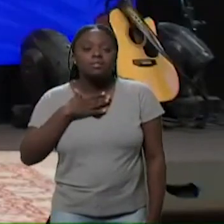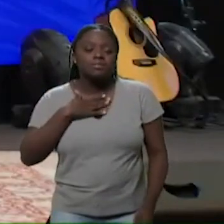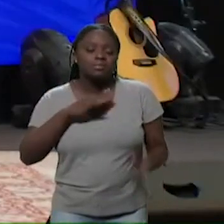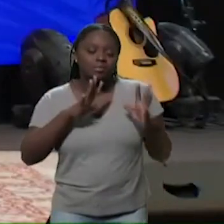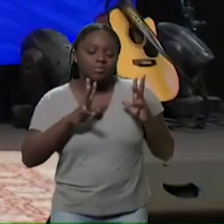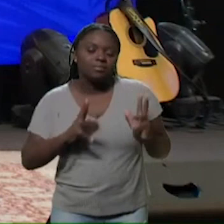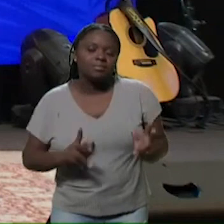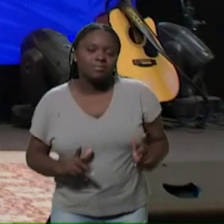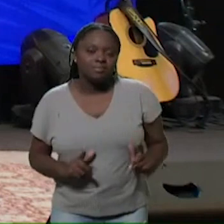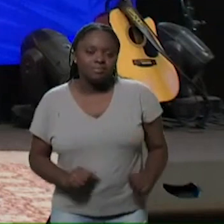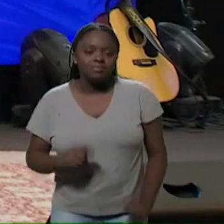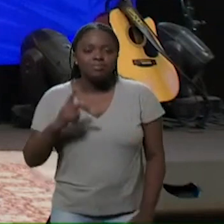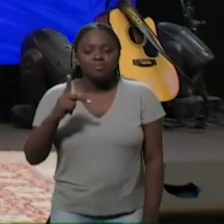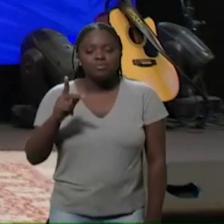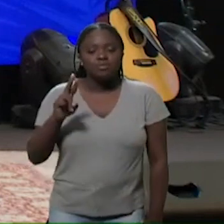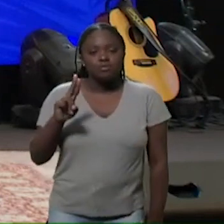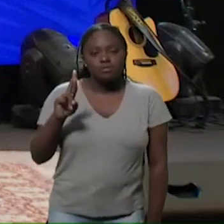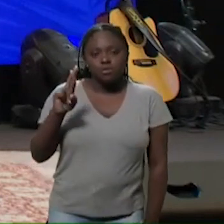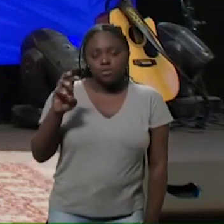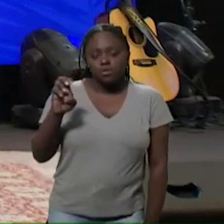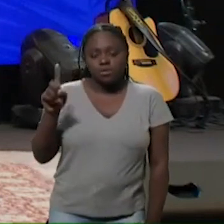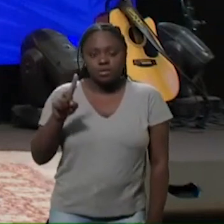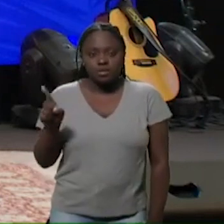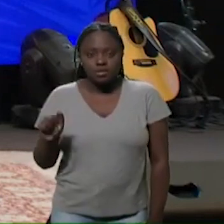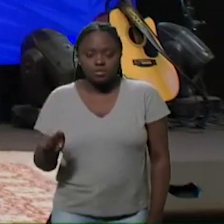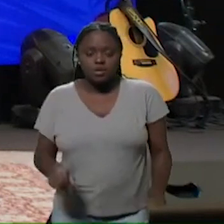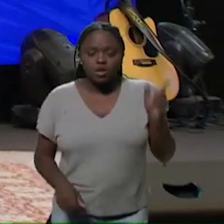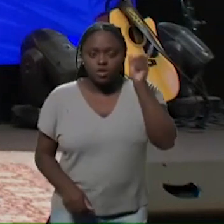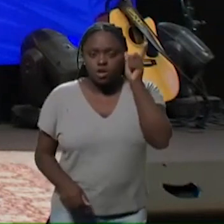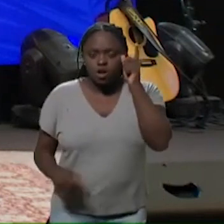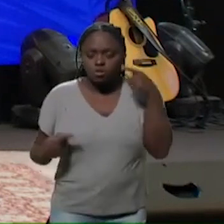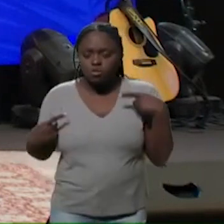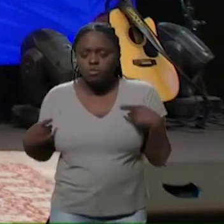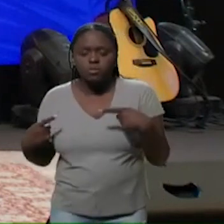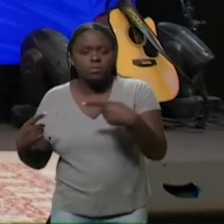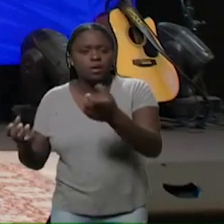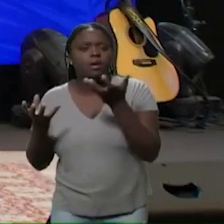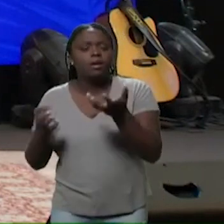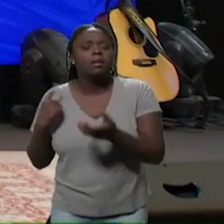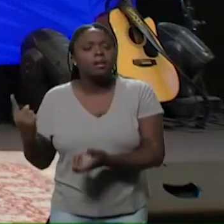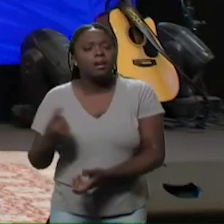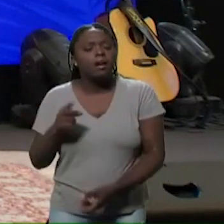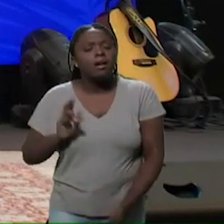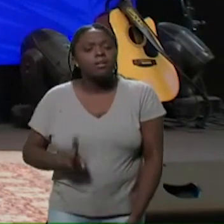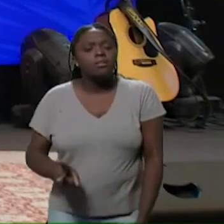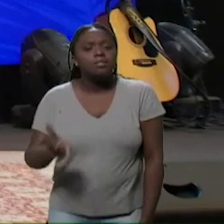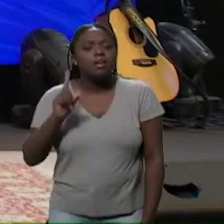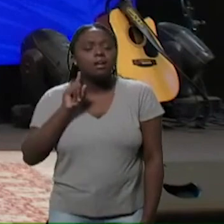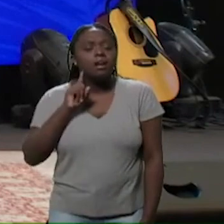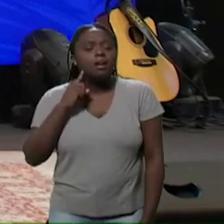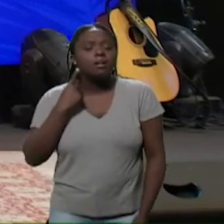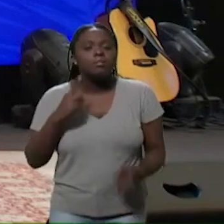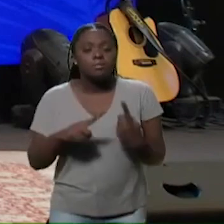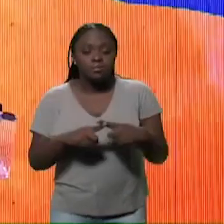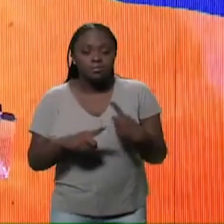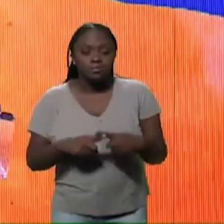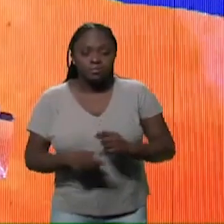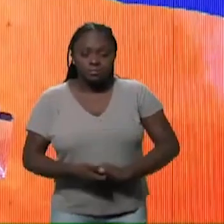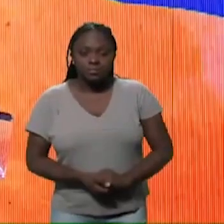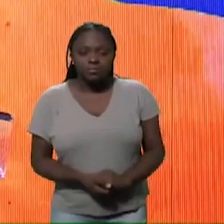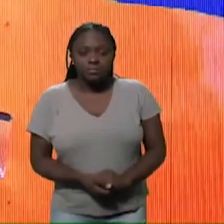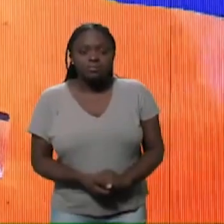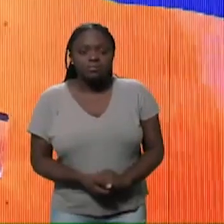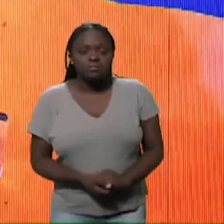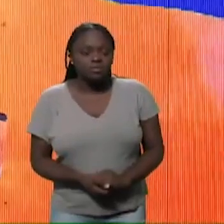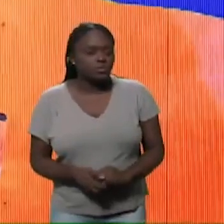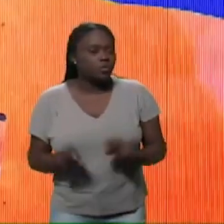pureza. O diabo está numa guerra para nos tornar impuros. Por quê?